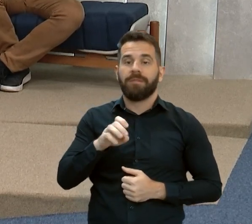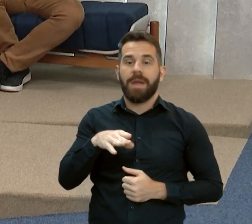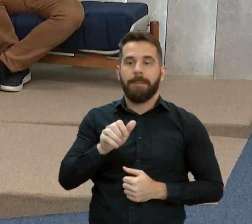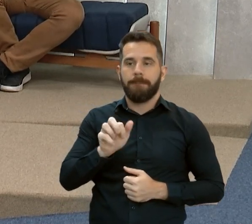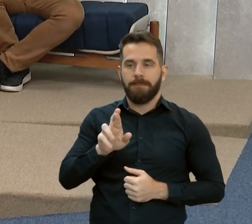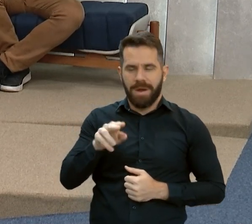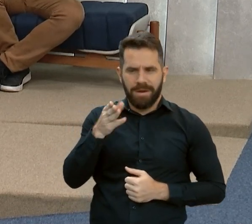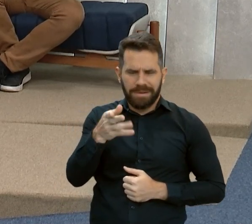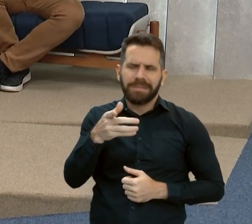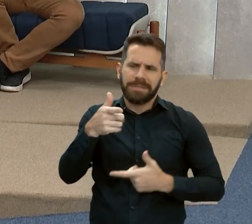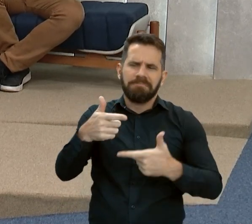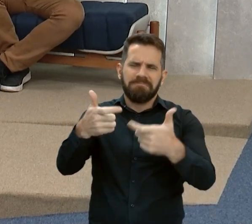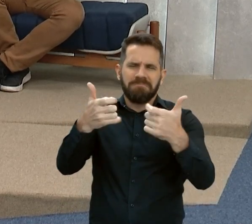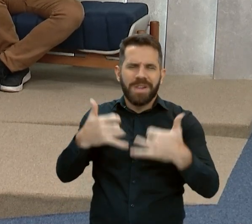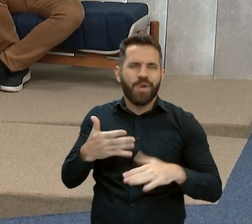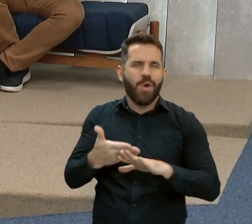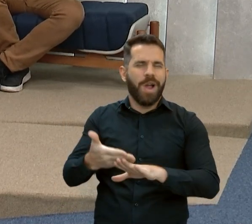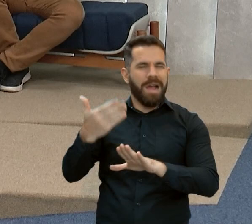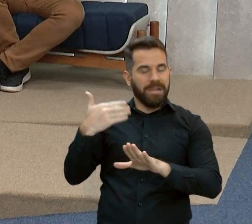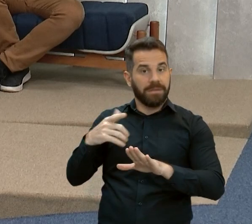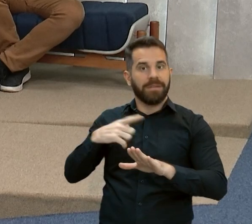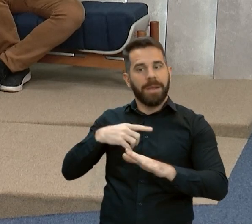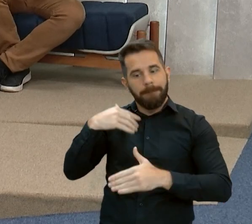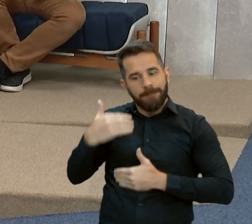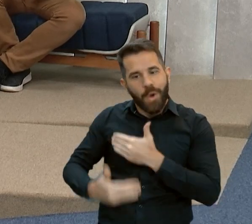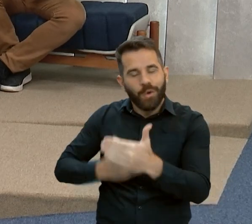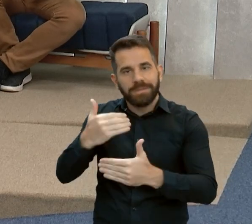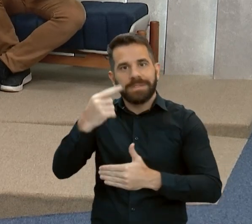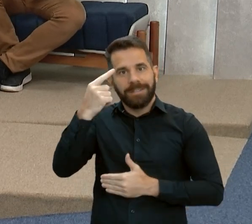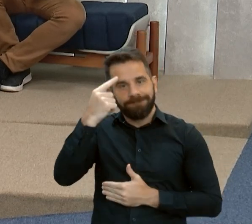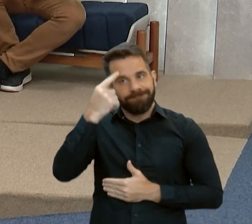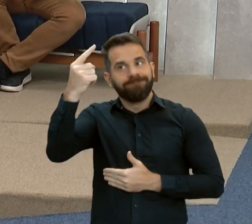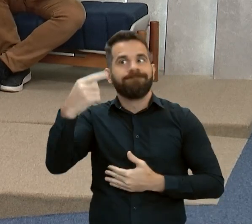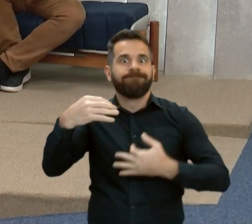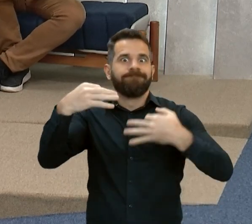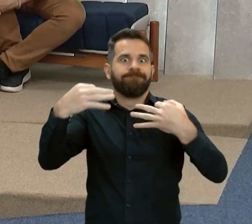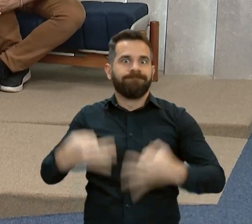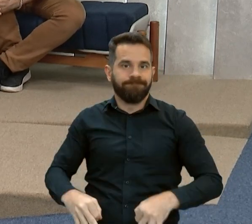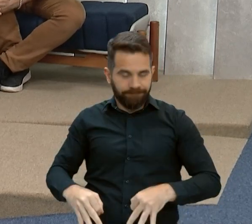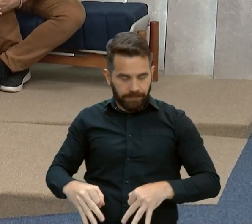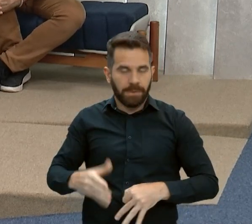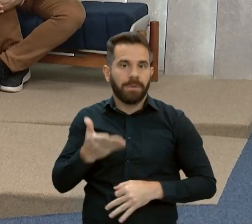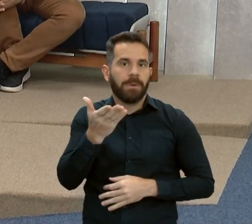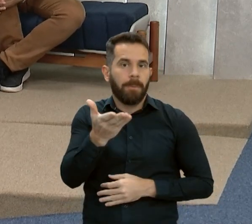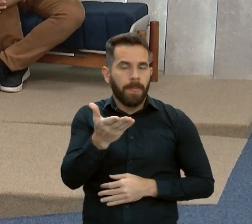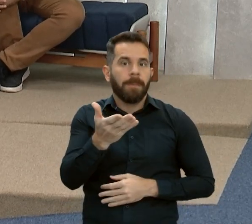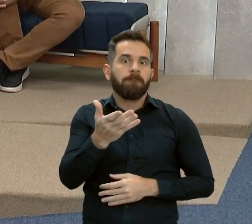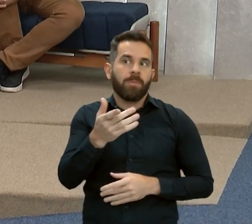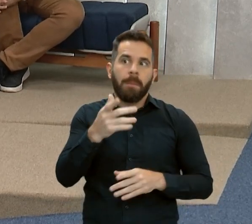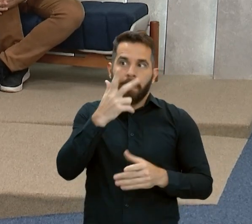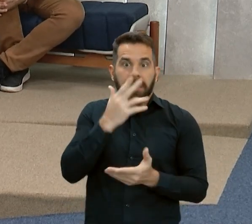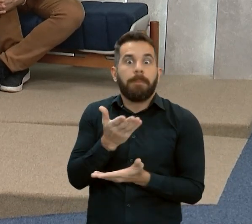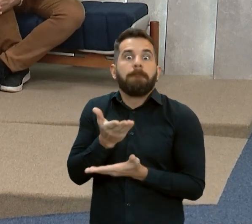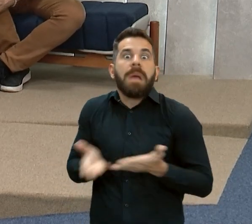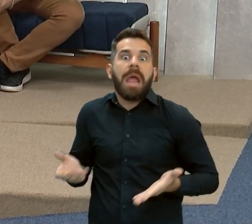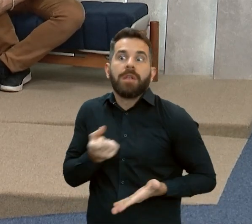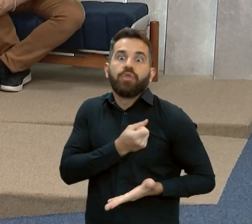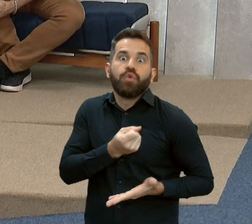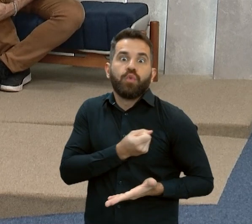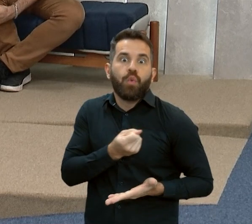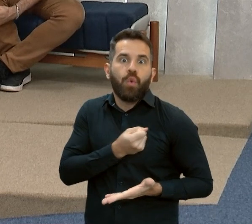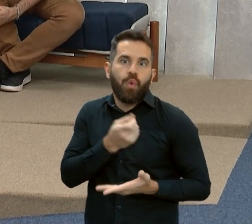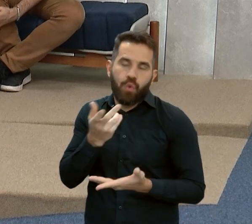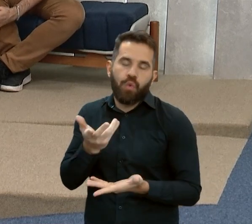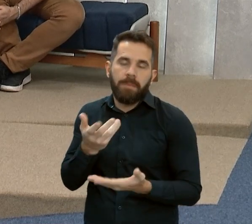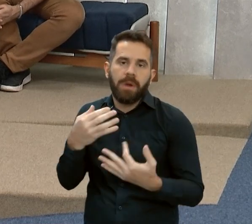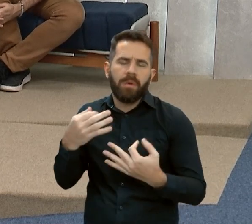né? Até porque houve essa necessidade de que não, agora temos que ir mesmo, porque senão a gente perde novamente a concessão. Como